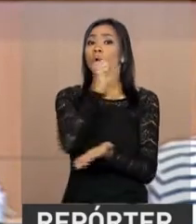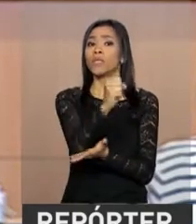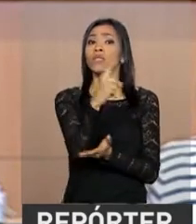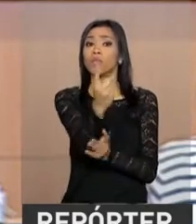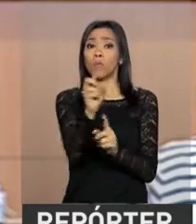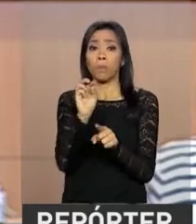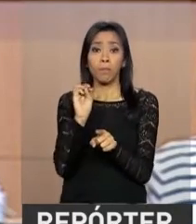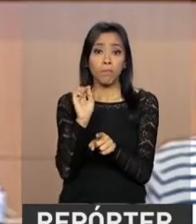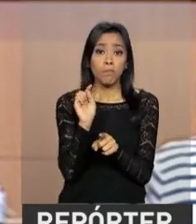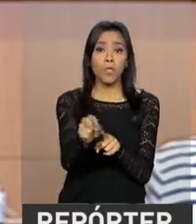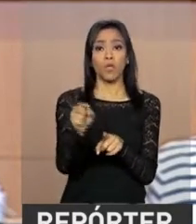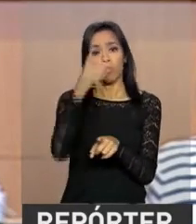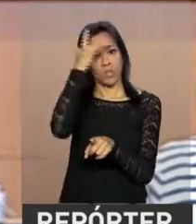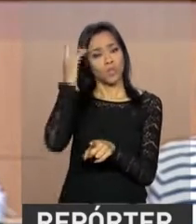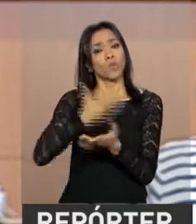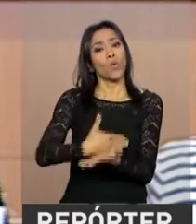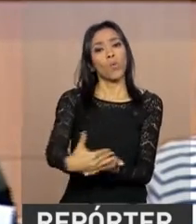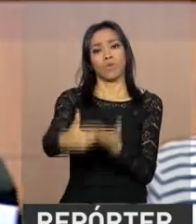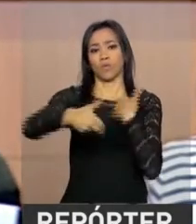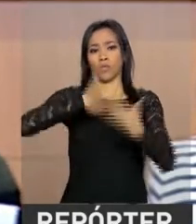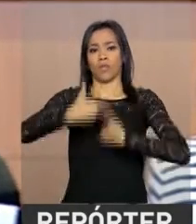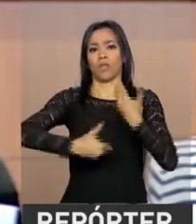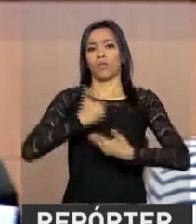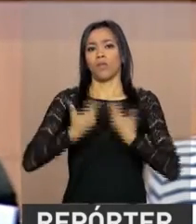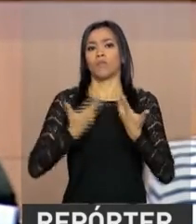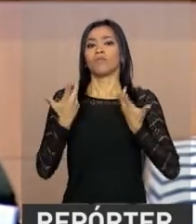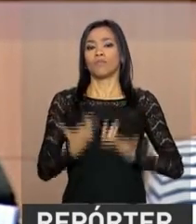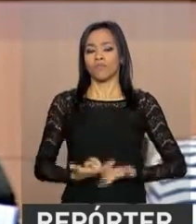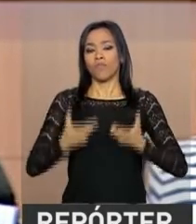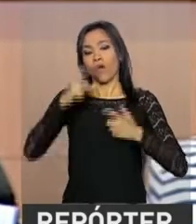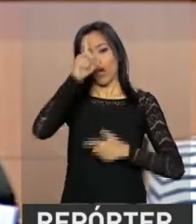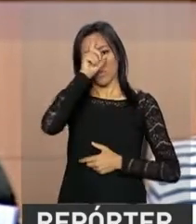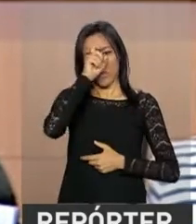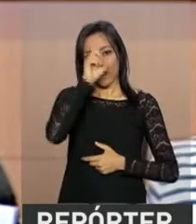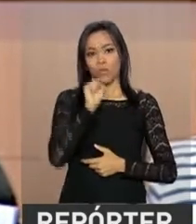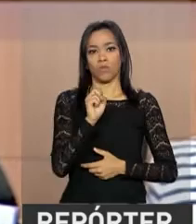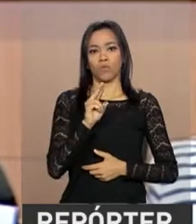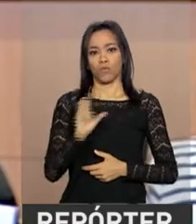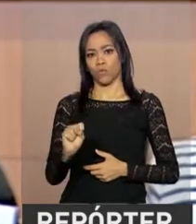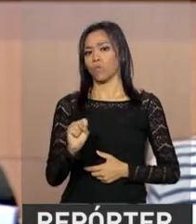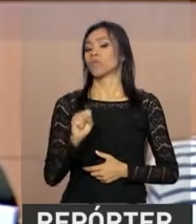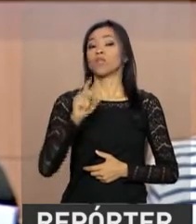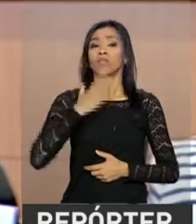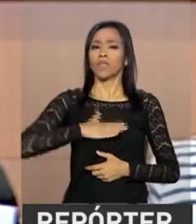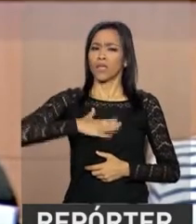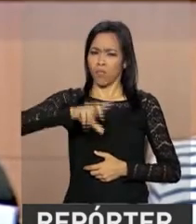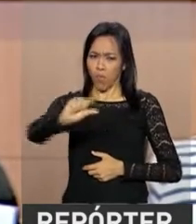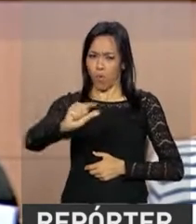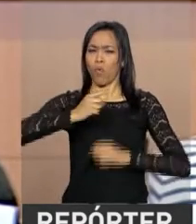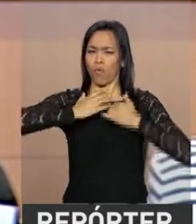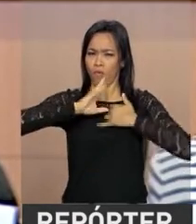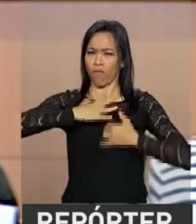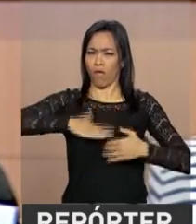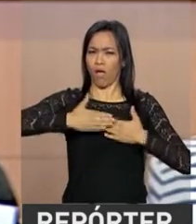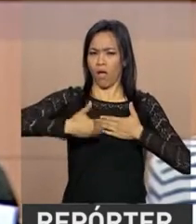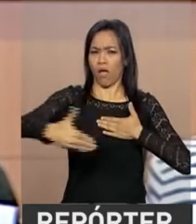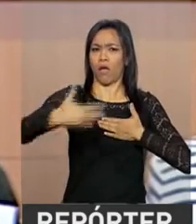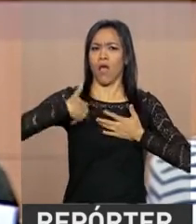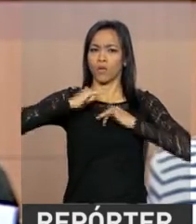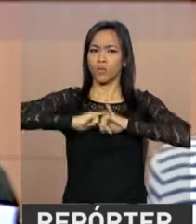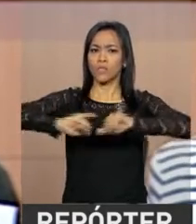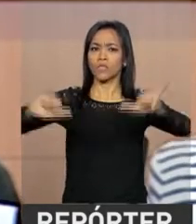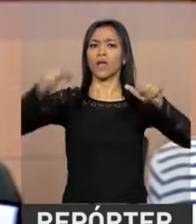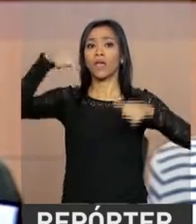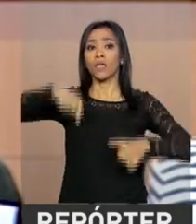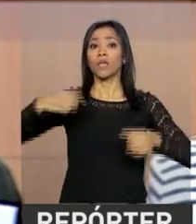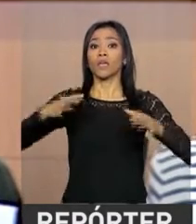que começaram esse tratamento pelo sus então esse anúncio acontece daqui a pouco aqui no auditório do ministério da saúde e